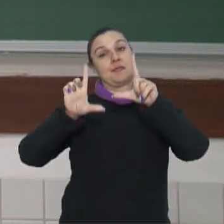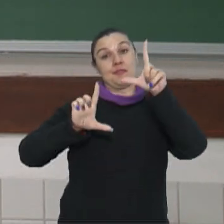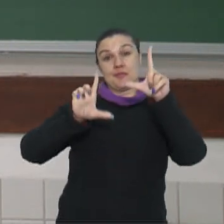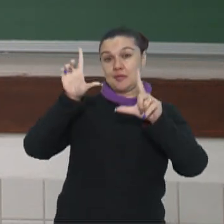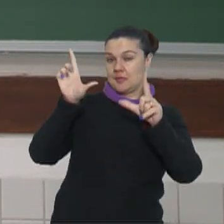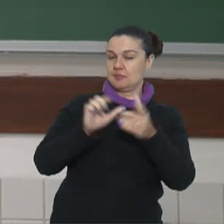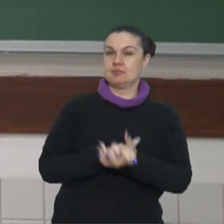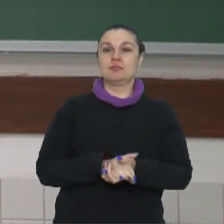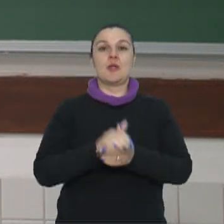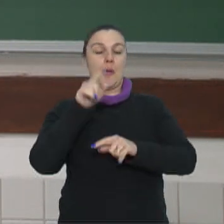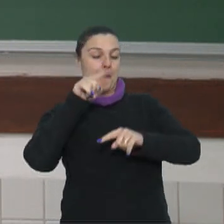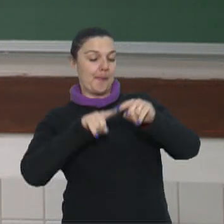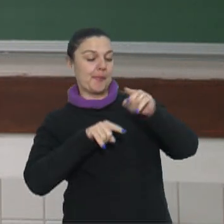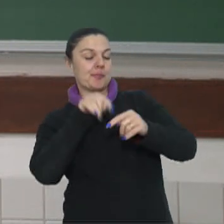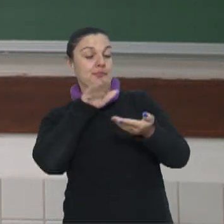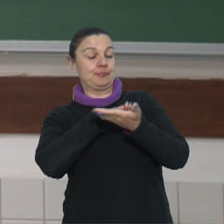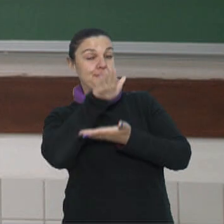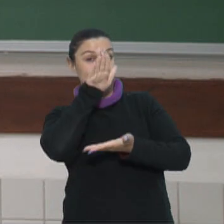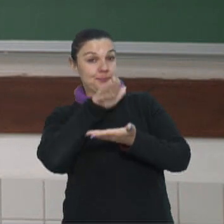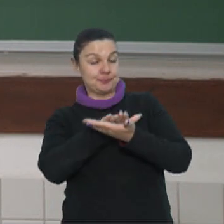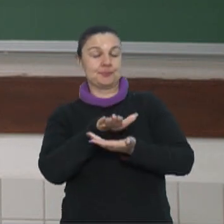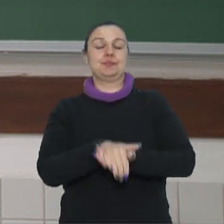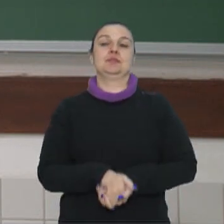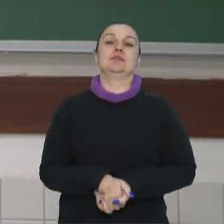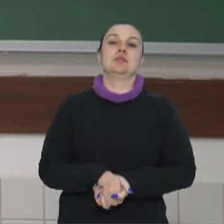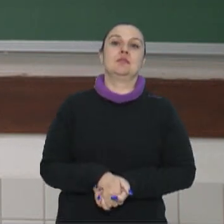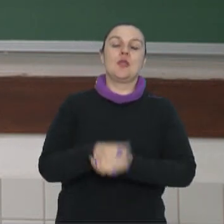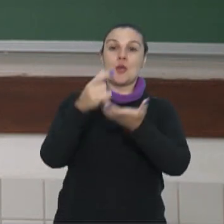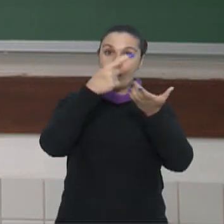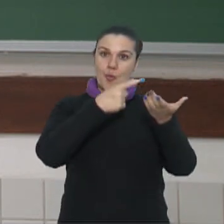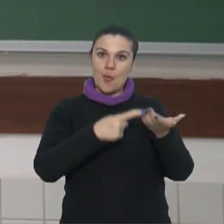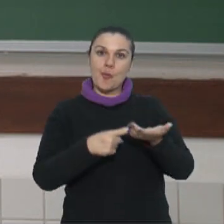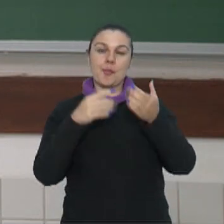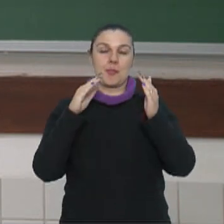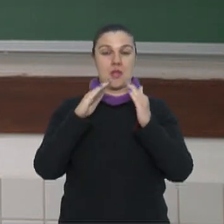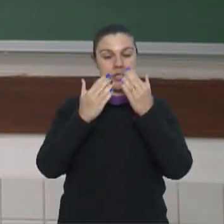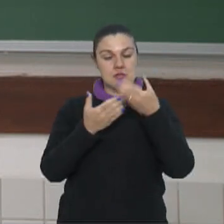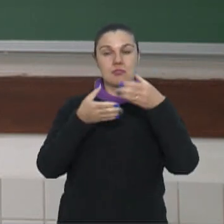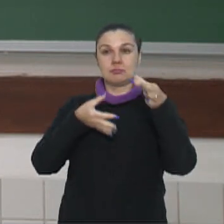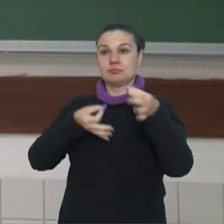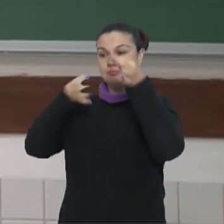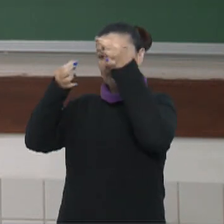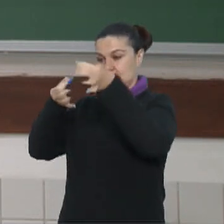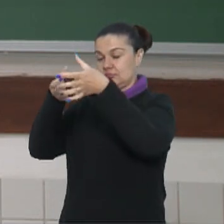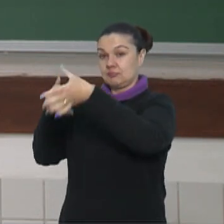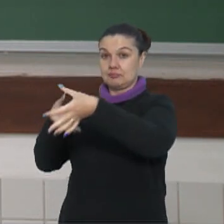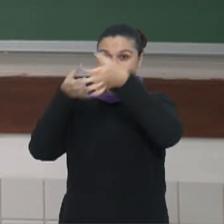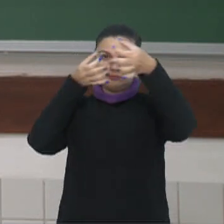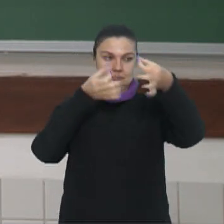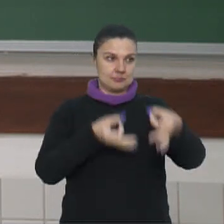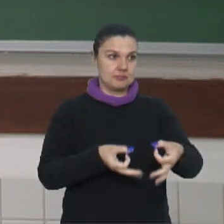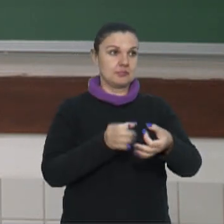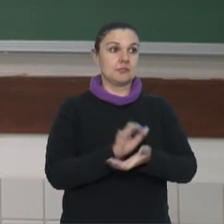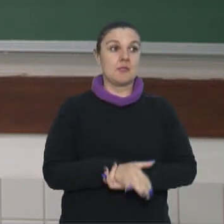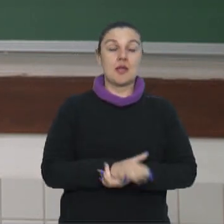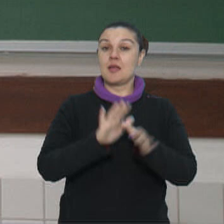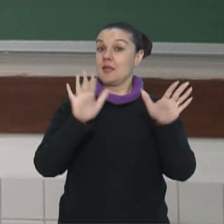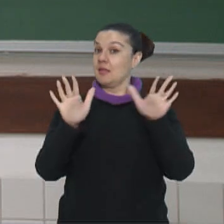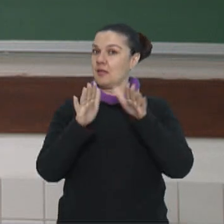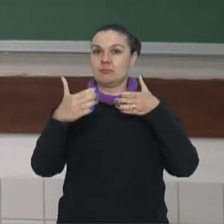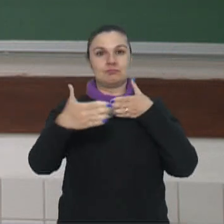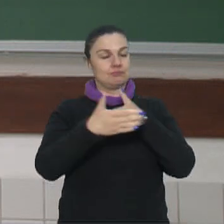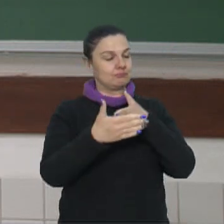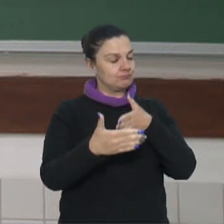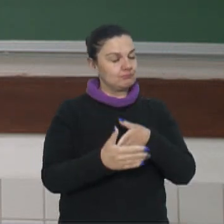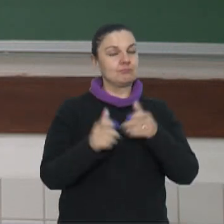televisão, material impresso, vai ao colégio, pega toda aquela logística. Olha, nada impede que